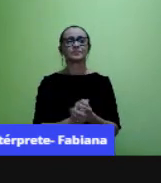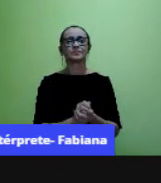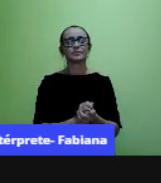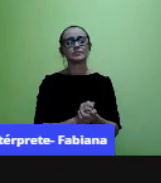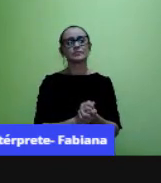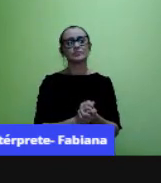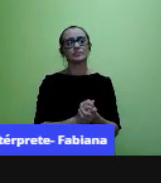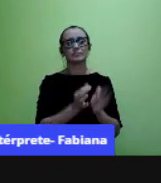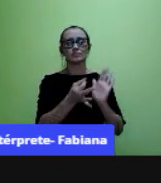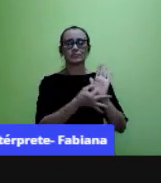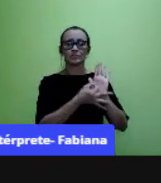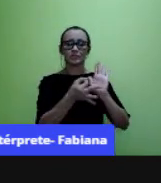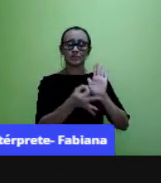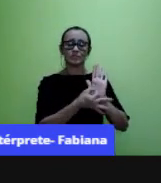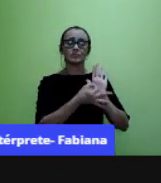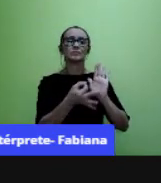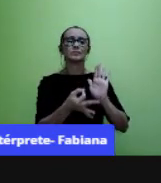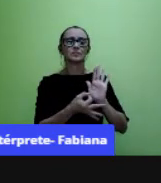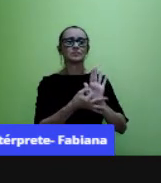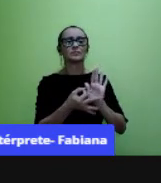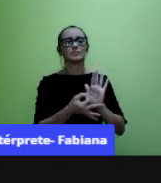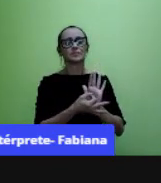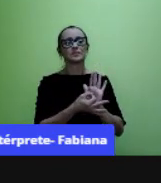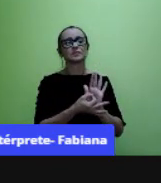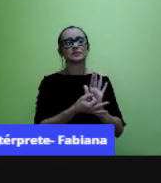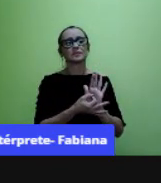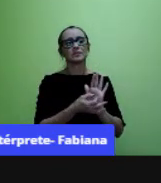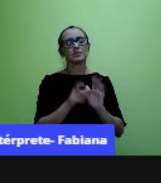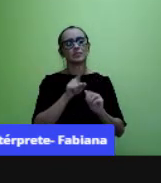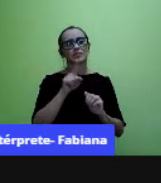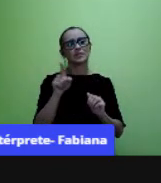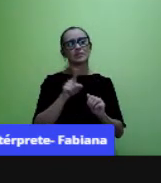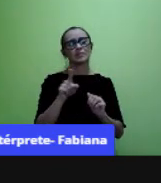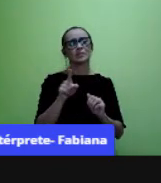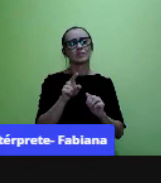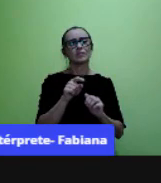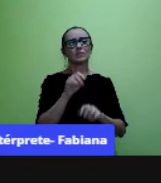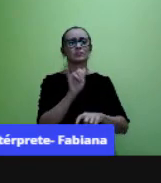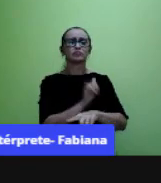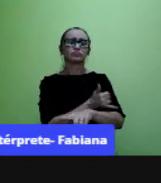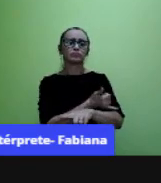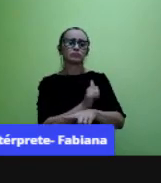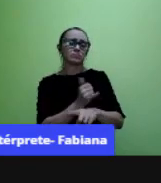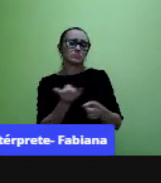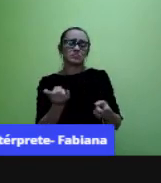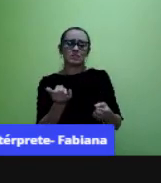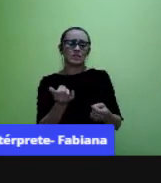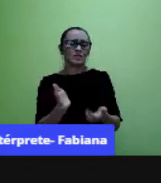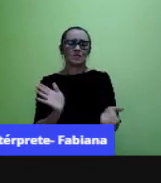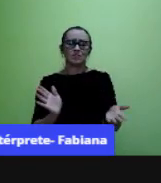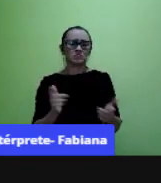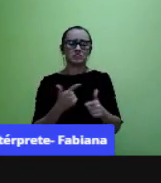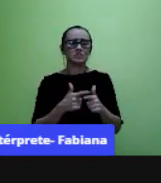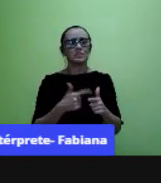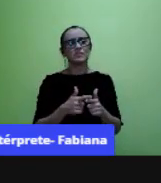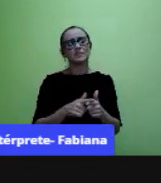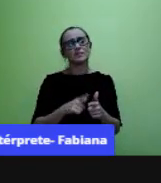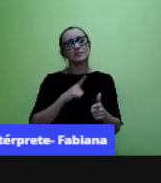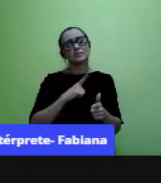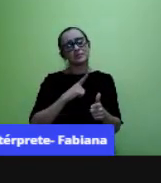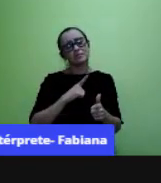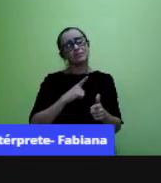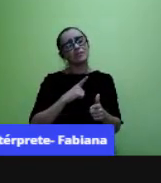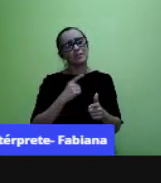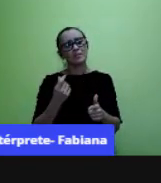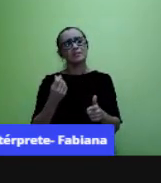colocando sugestões. Aqui eu também coloco a sugestão do YouTube. Mas o pai não tem. Não faz mal. Aquele que tem pode. Você também trouxe